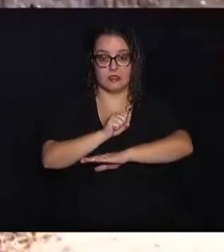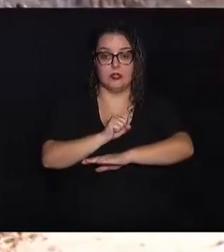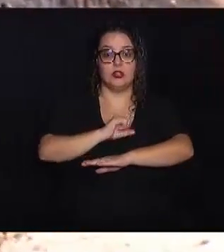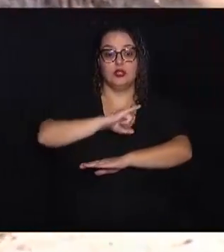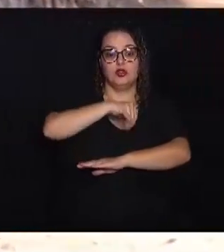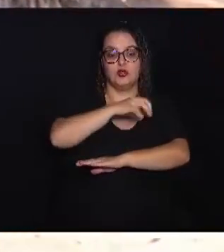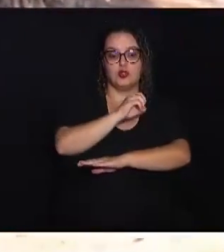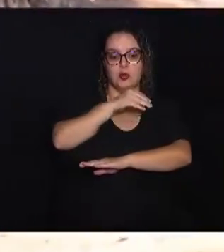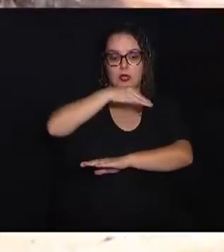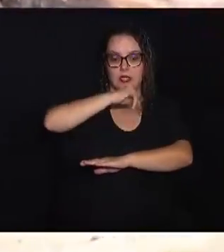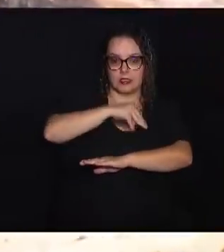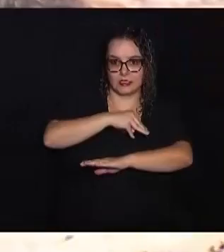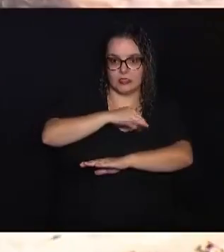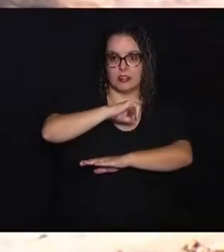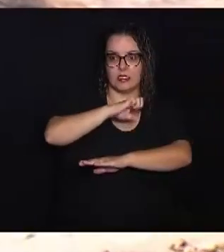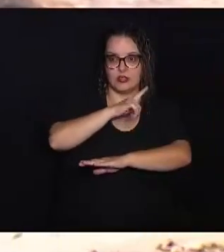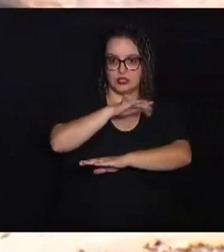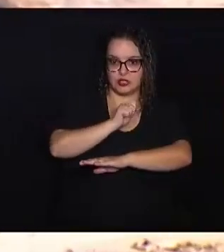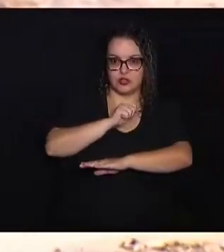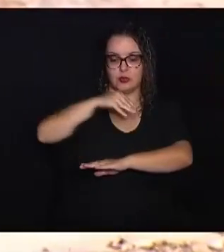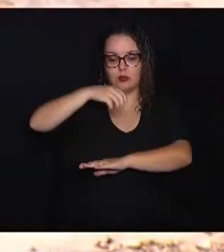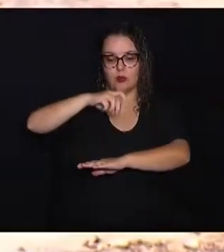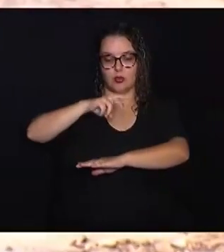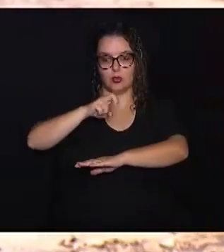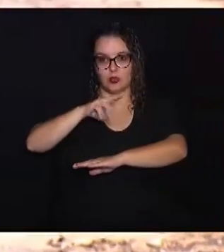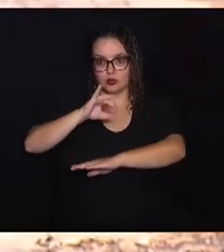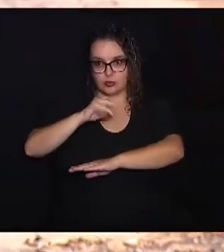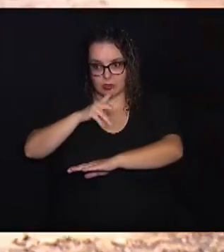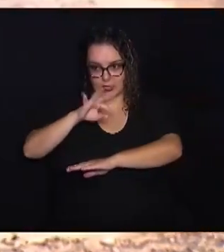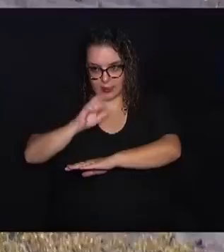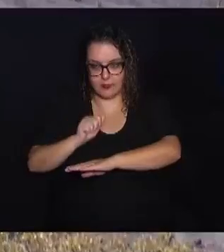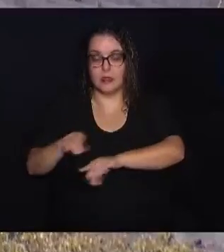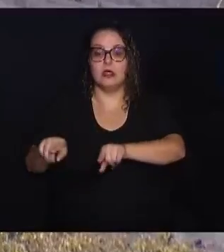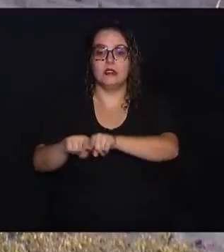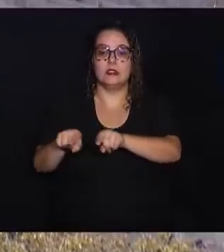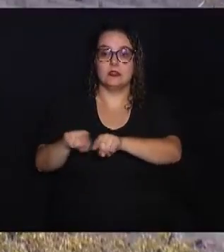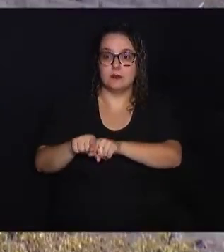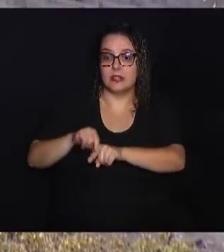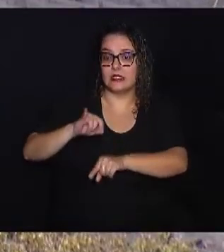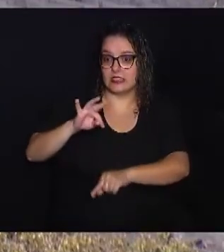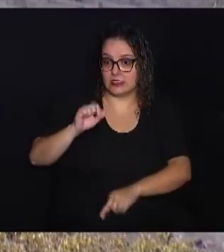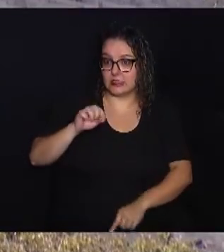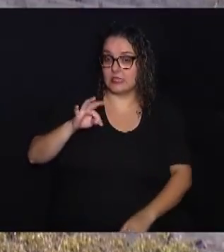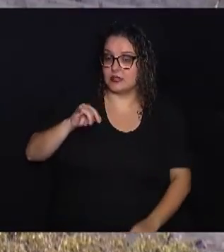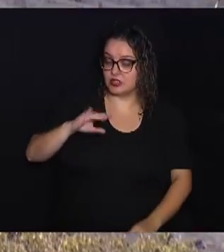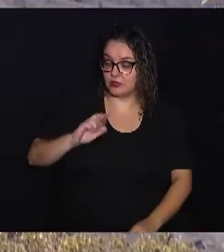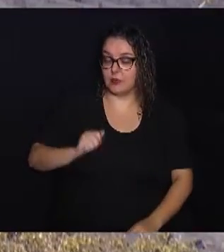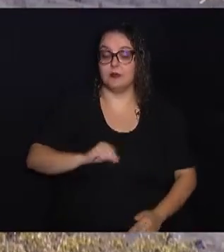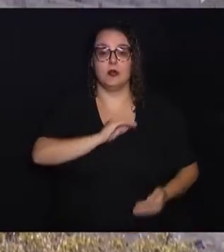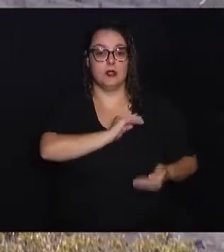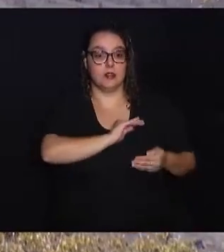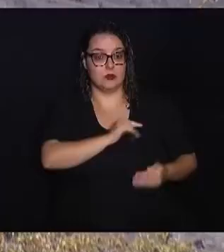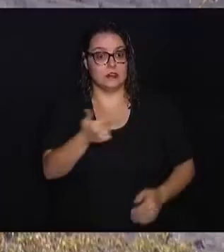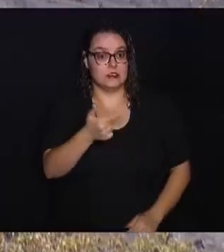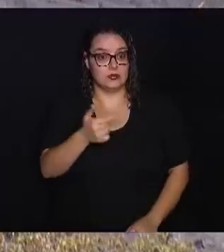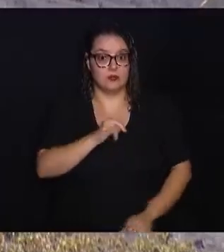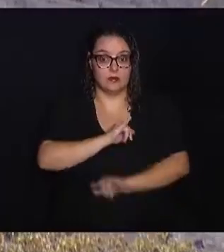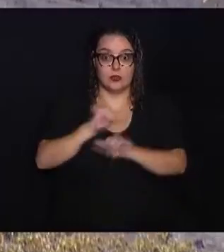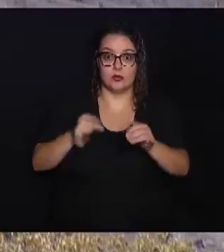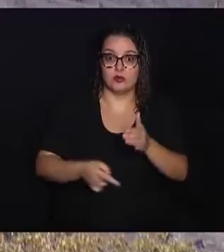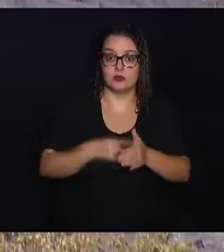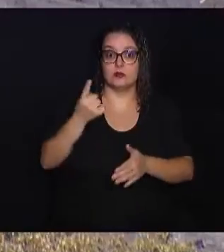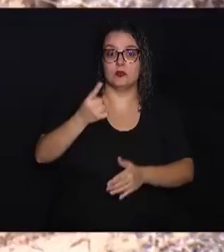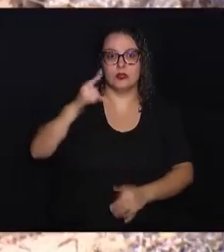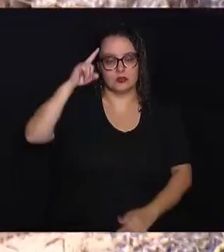Morungaba e Itatiba, permaneceu com focos ativos por toda a última semana. Segundo a Defesa Civil, nos primeiros dias o fogo chegou a